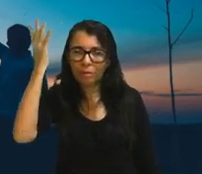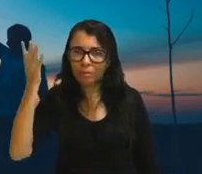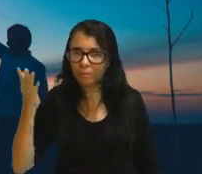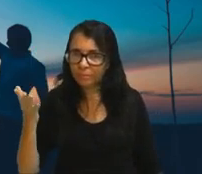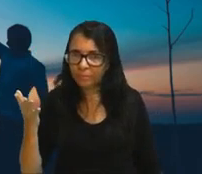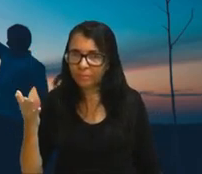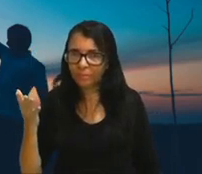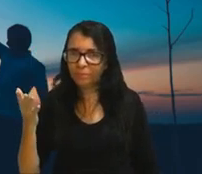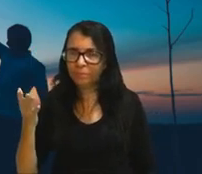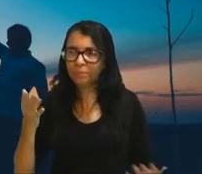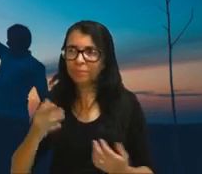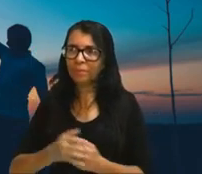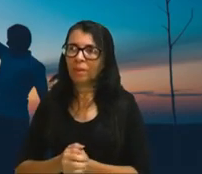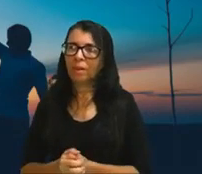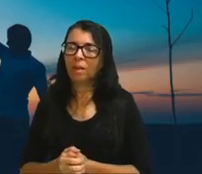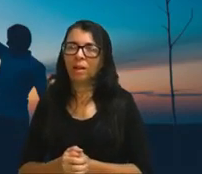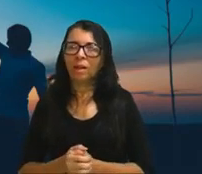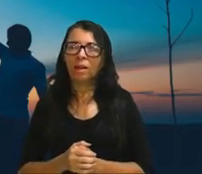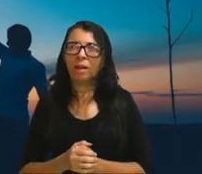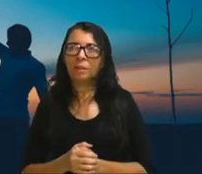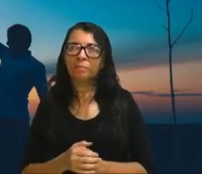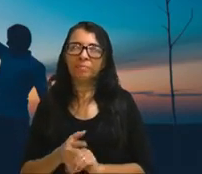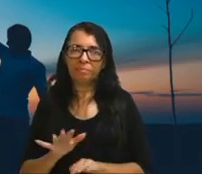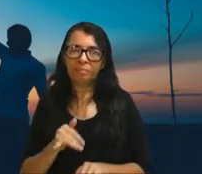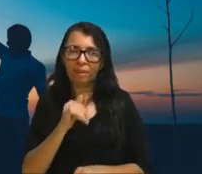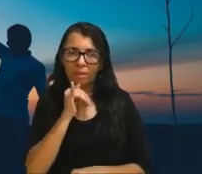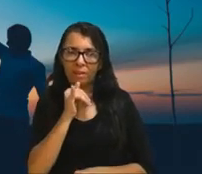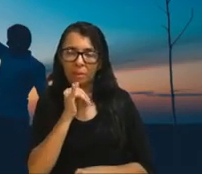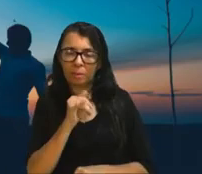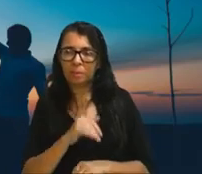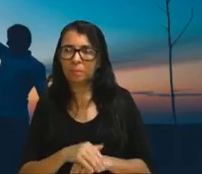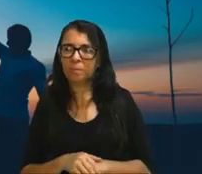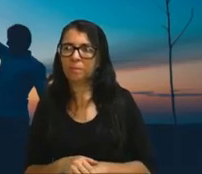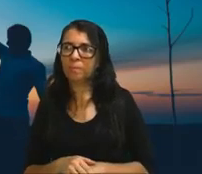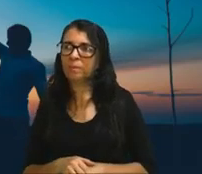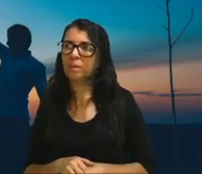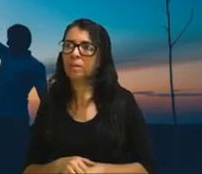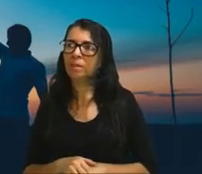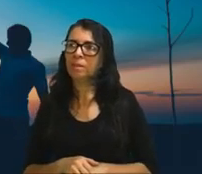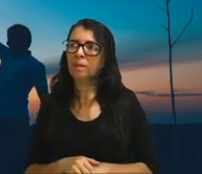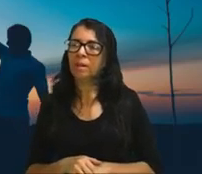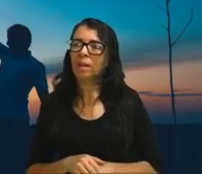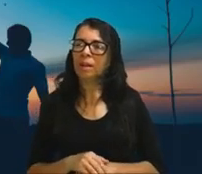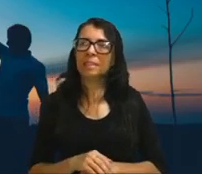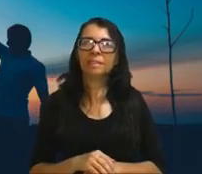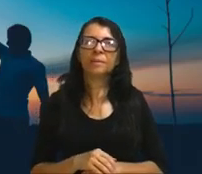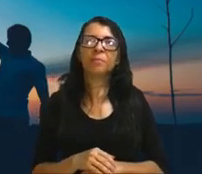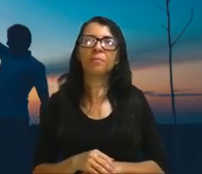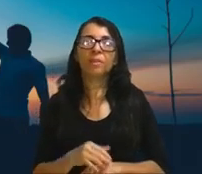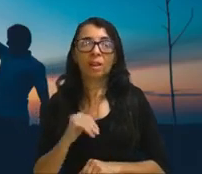as coisas viraram uma tremenda confusão e bagunça, porque eles não têm mais,